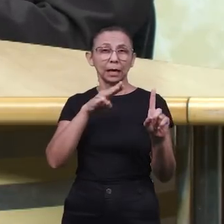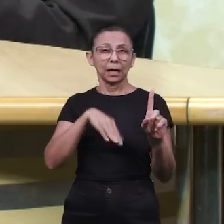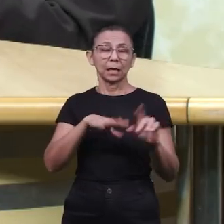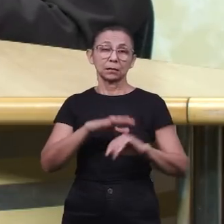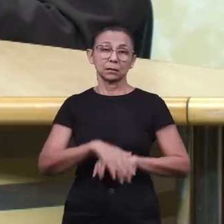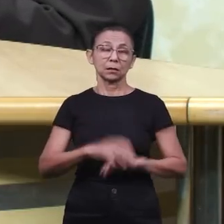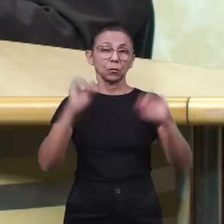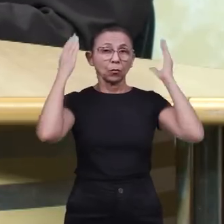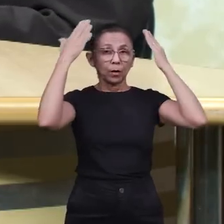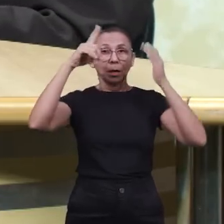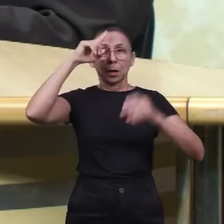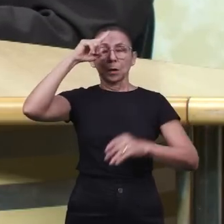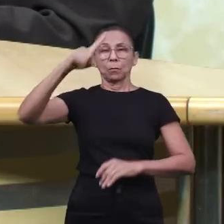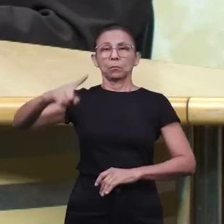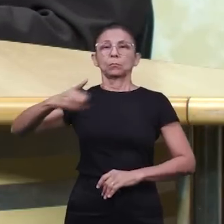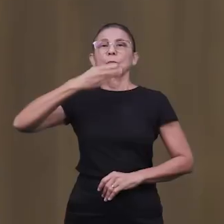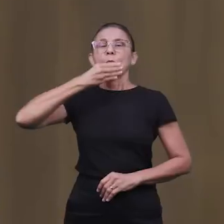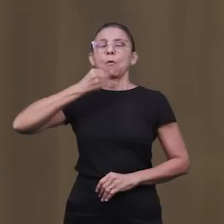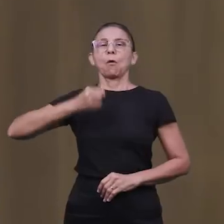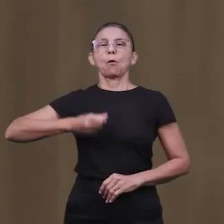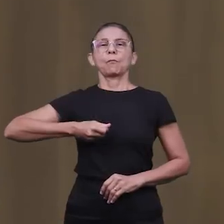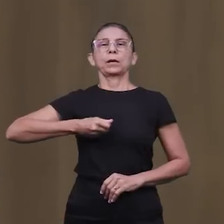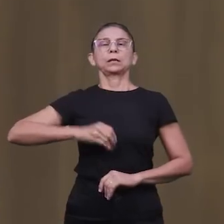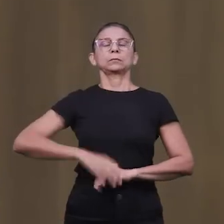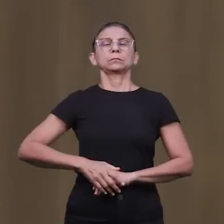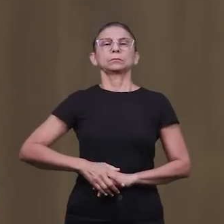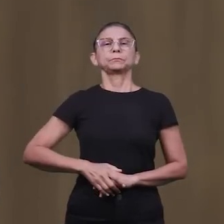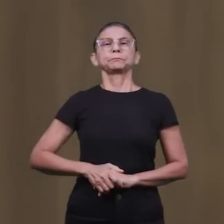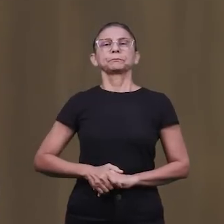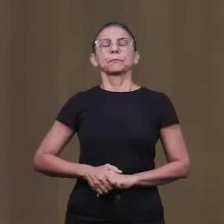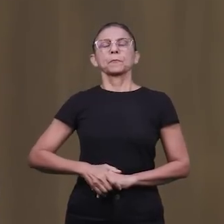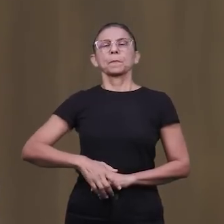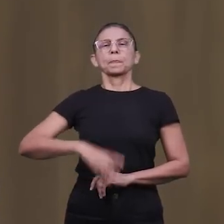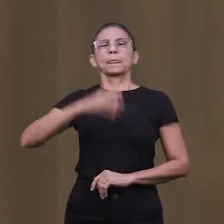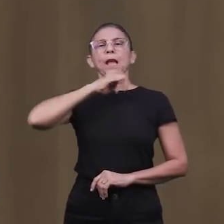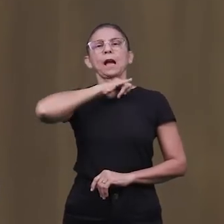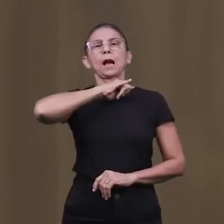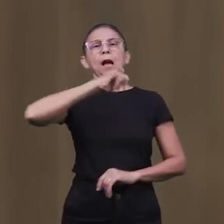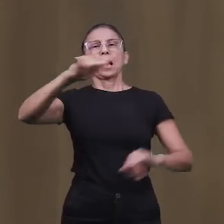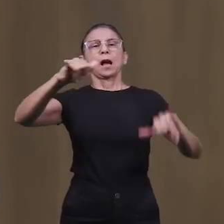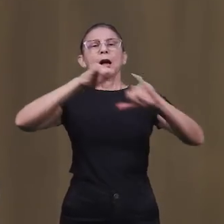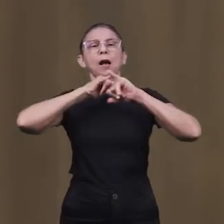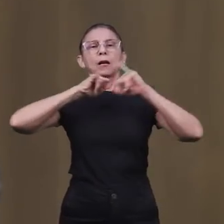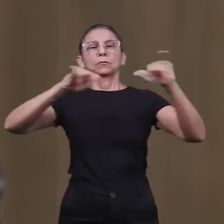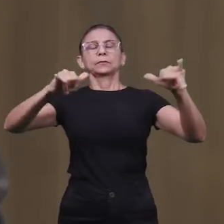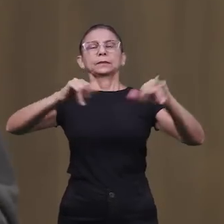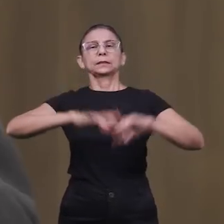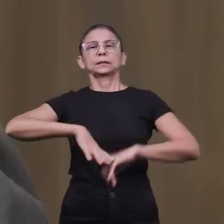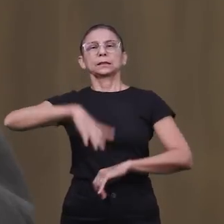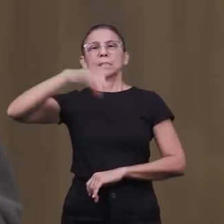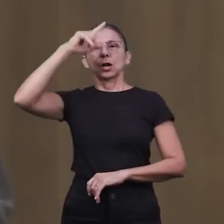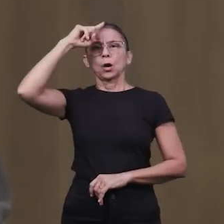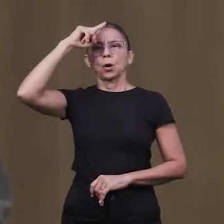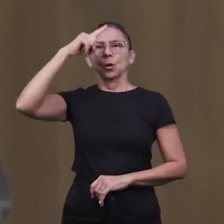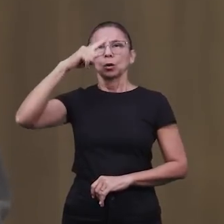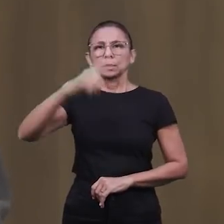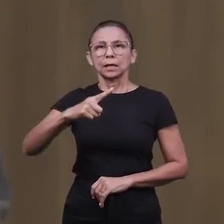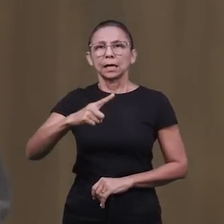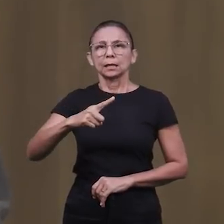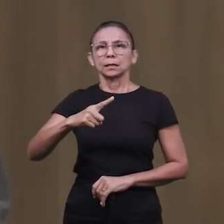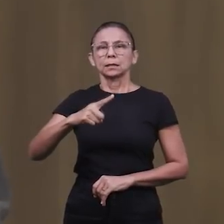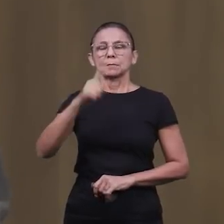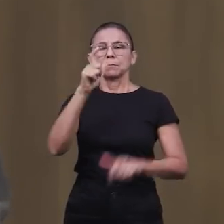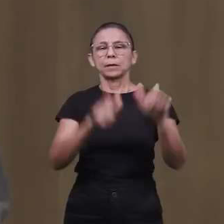um anunciador, com a palavra: ordena-se a vós, povos de todas as regiões